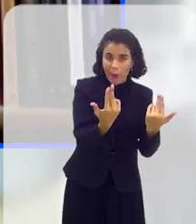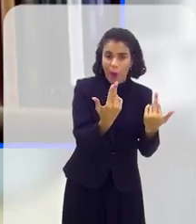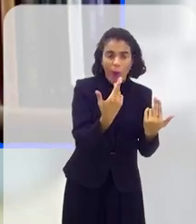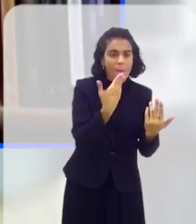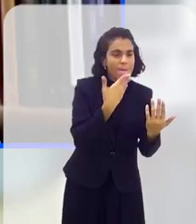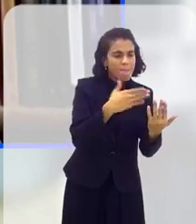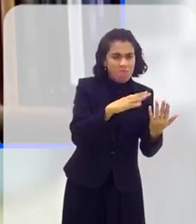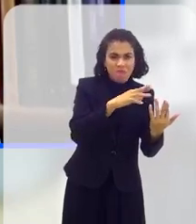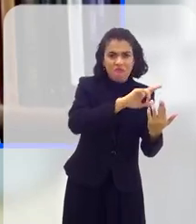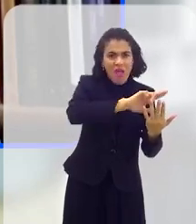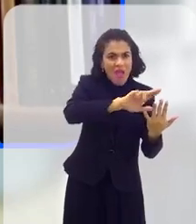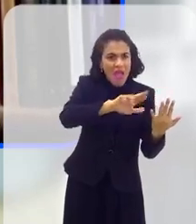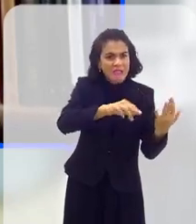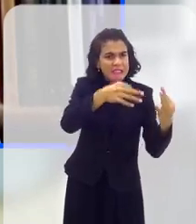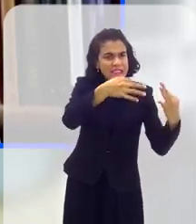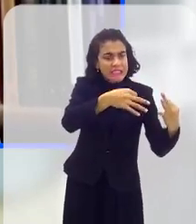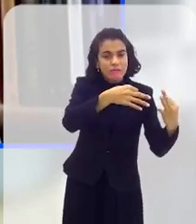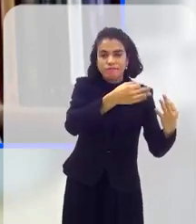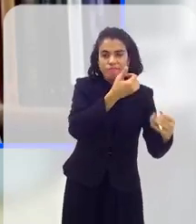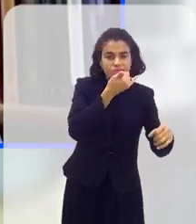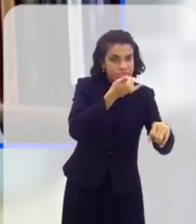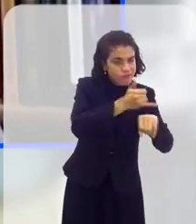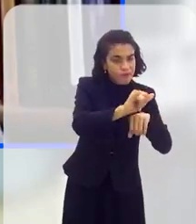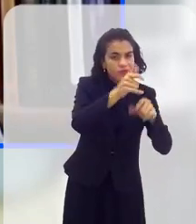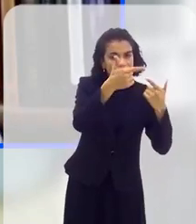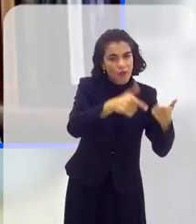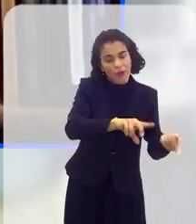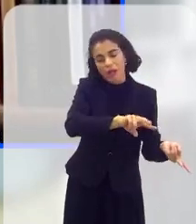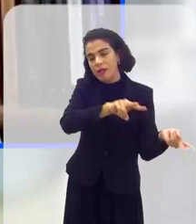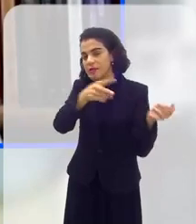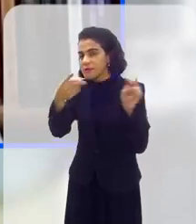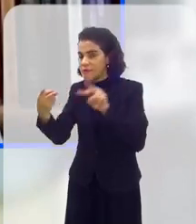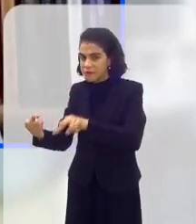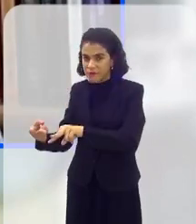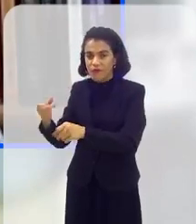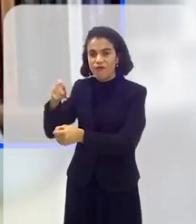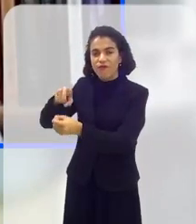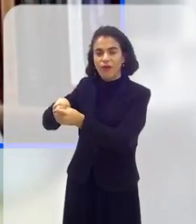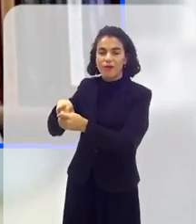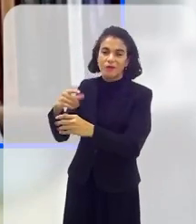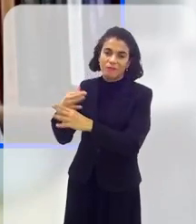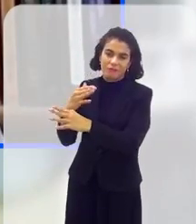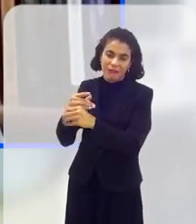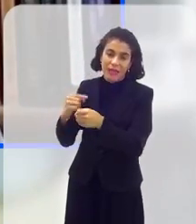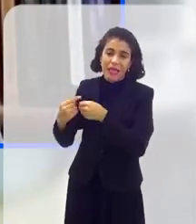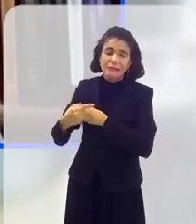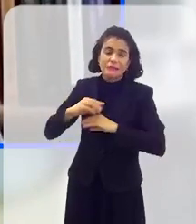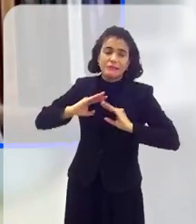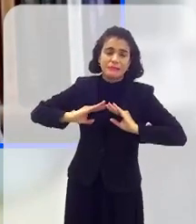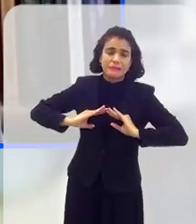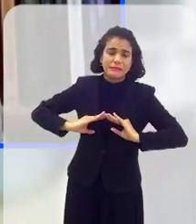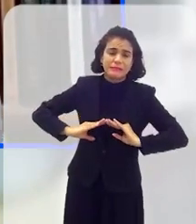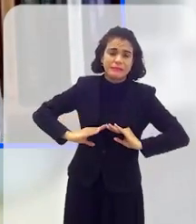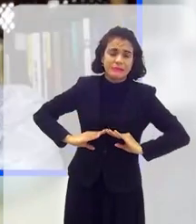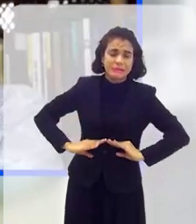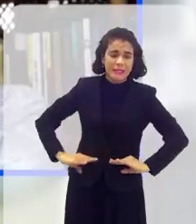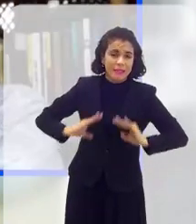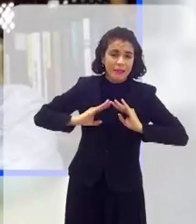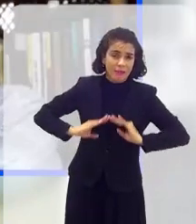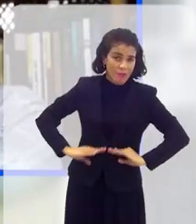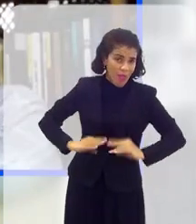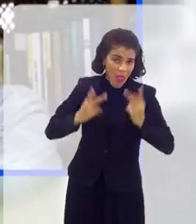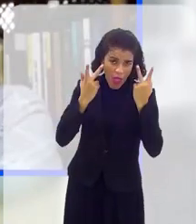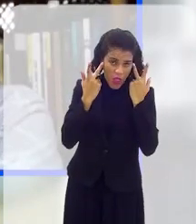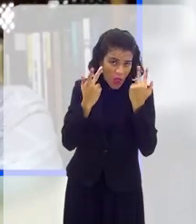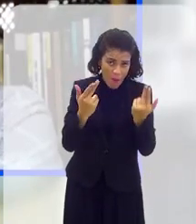que ele queria cumpridas e ele volta. E ali você vê que a história narra que essas decepções,